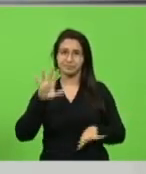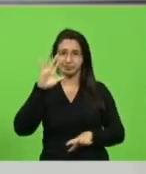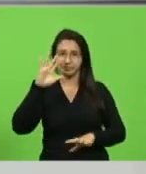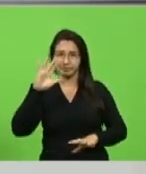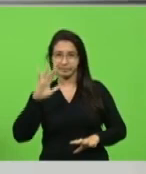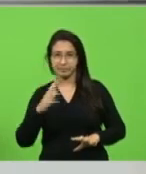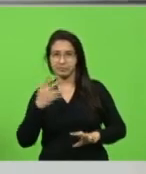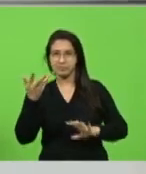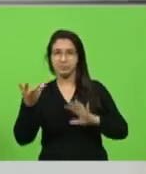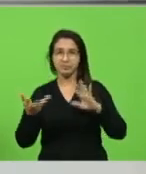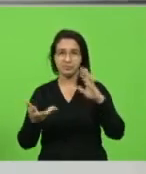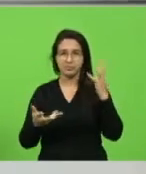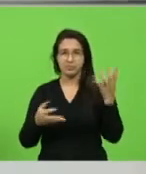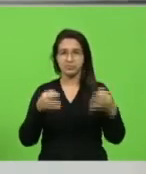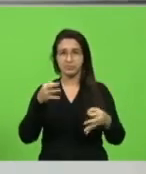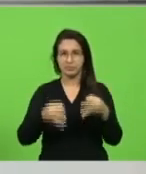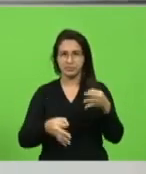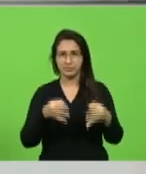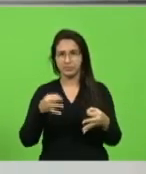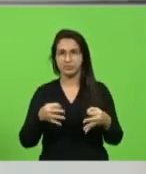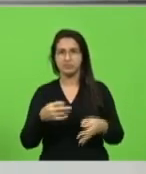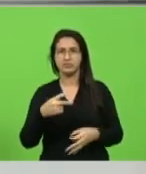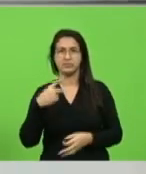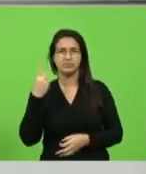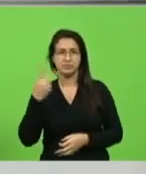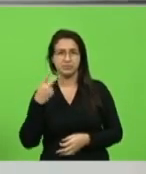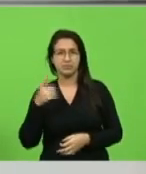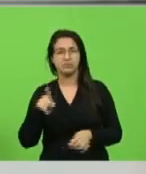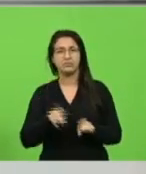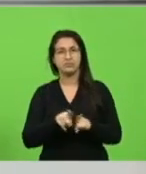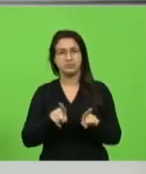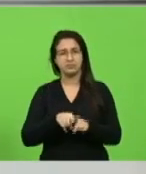jurídicas e políticas também são diferentes.